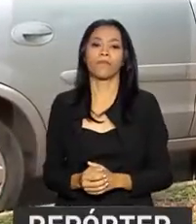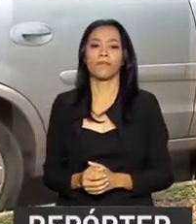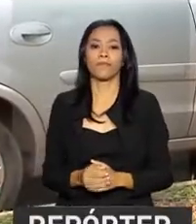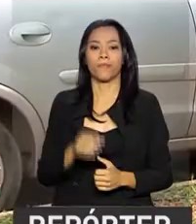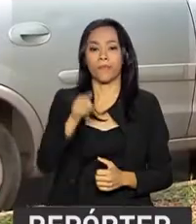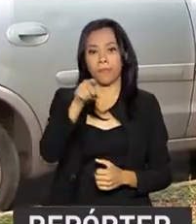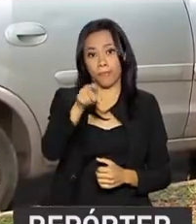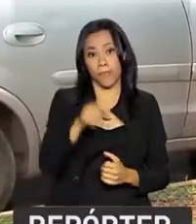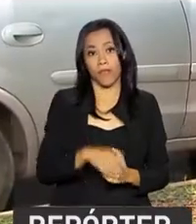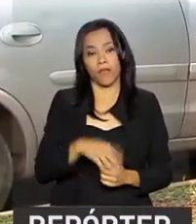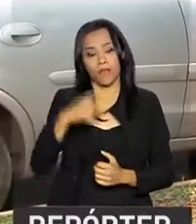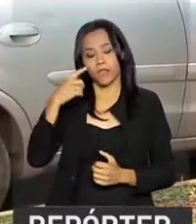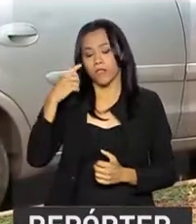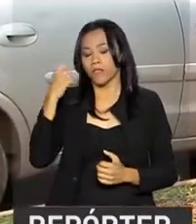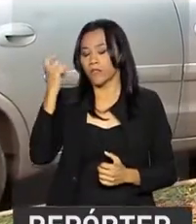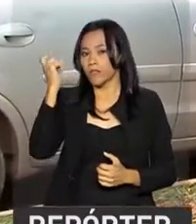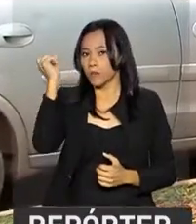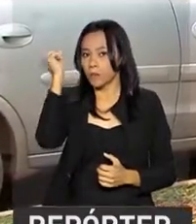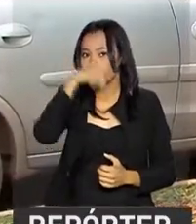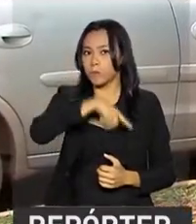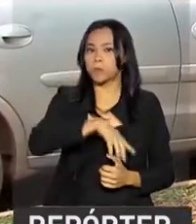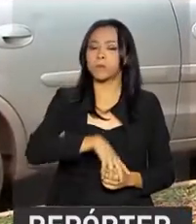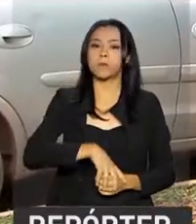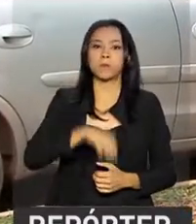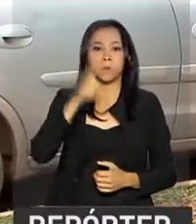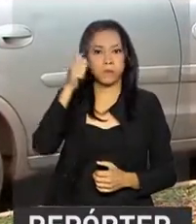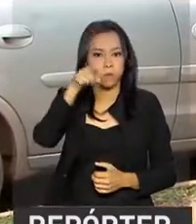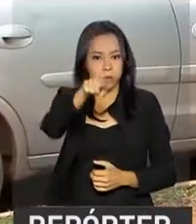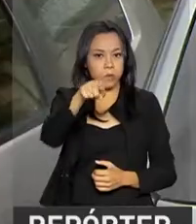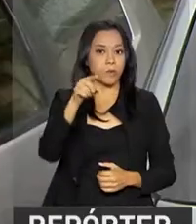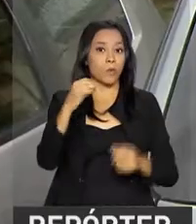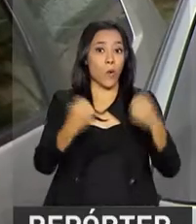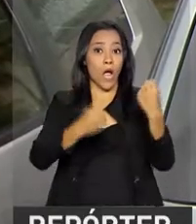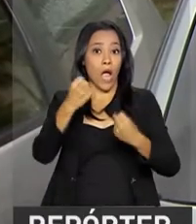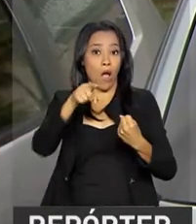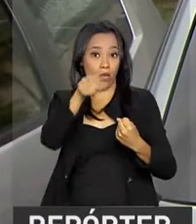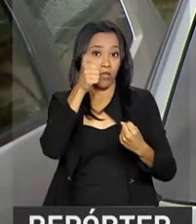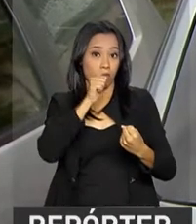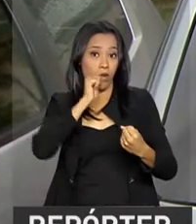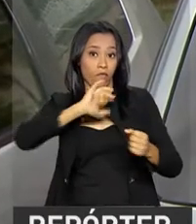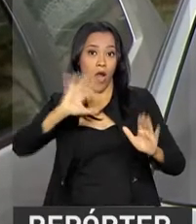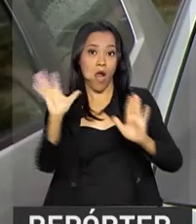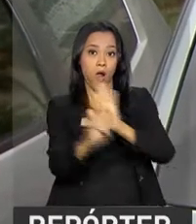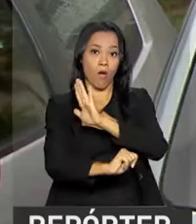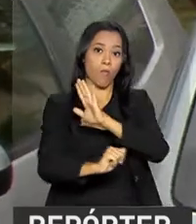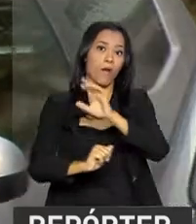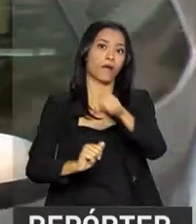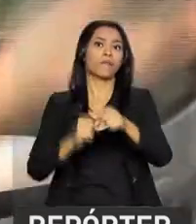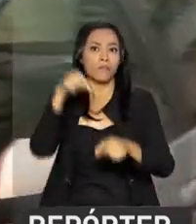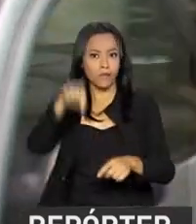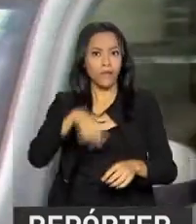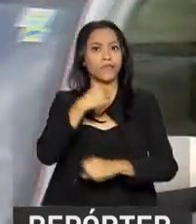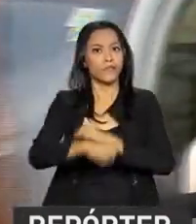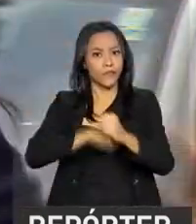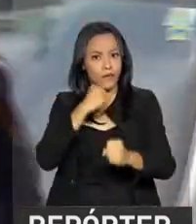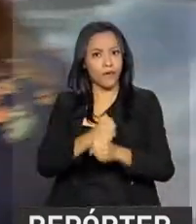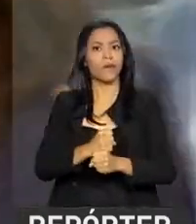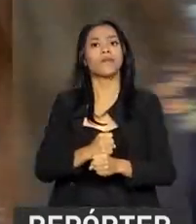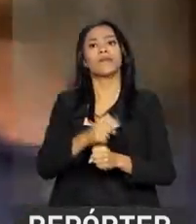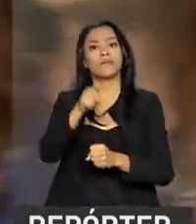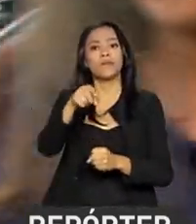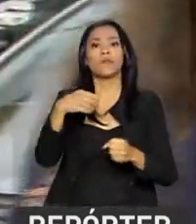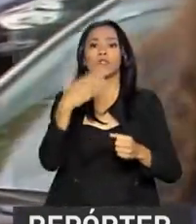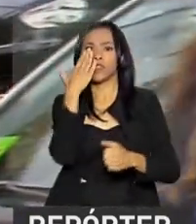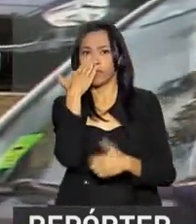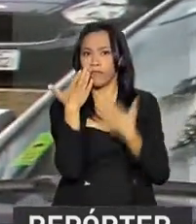tremenda dor de cabeça o carro de juliana foi roubado em maio deste ano no estacionamento público em frente ao